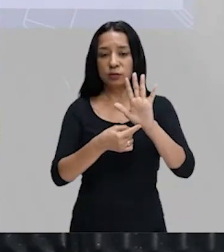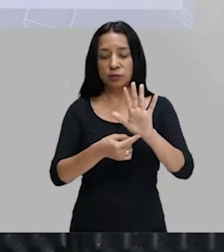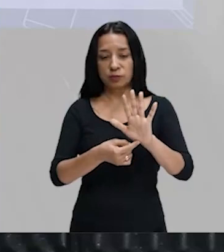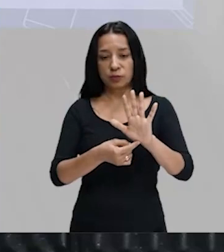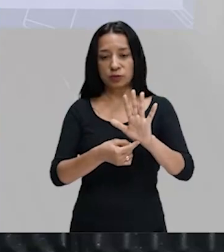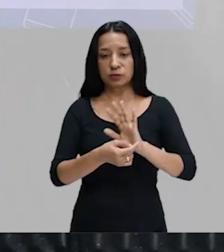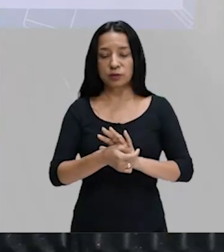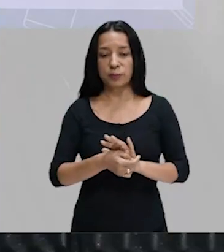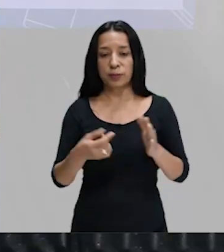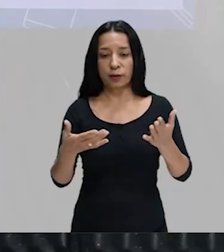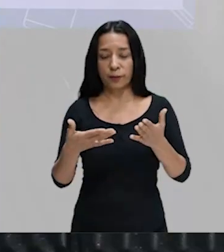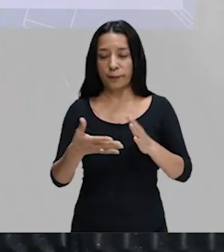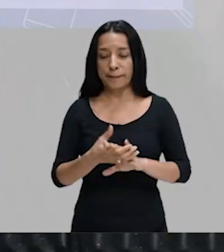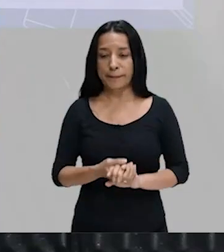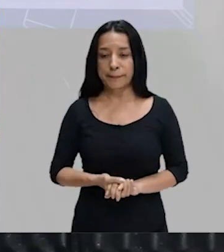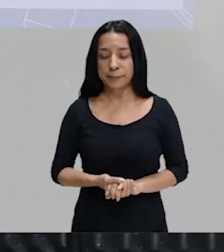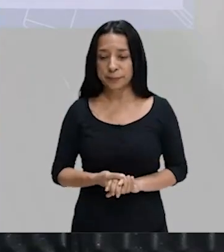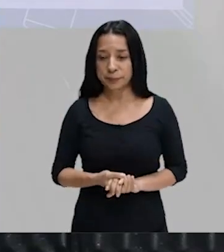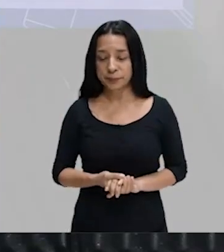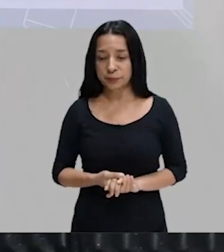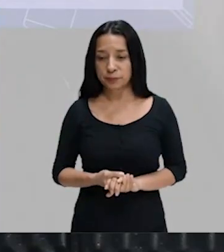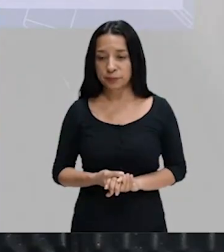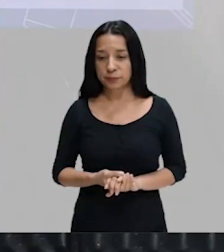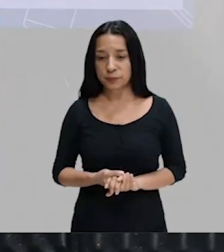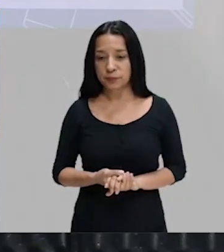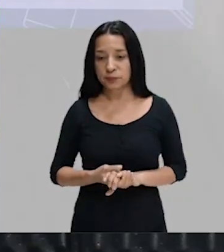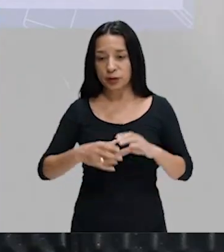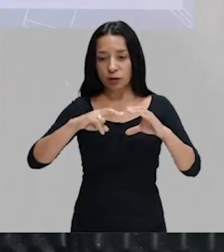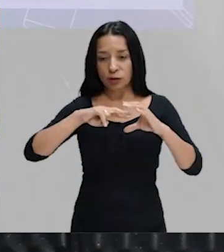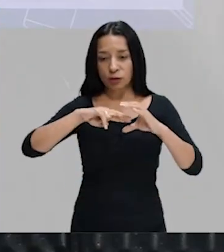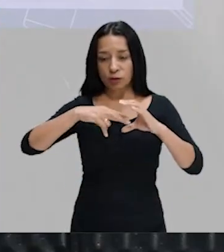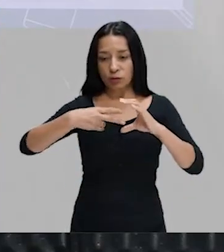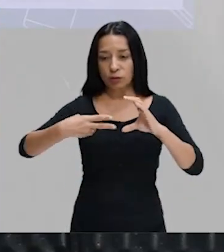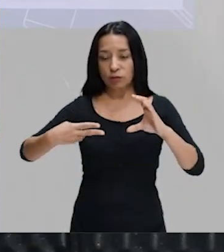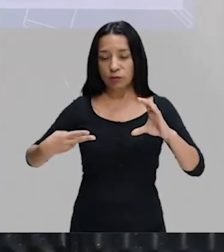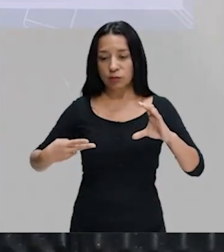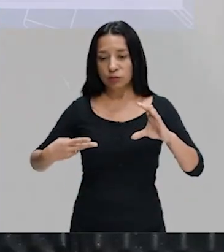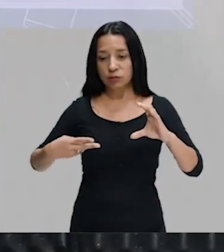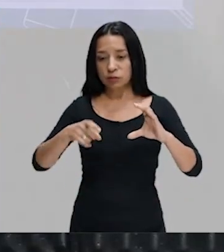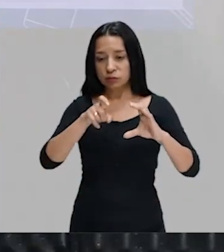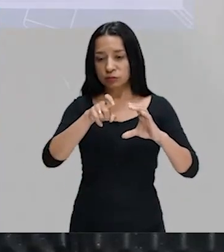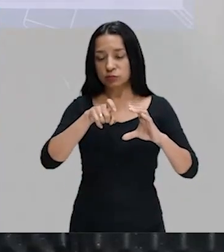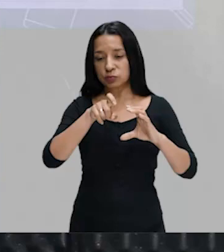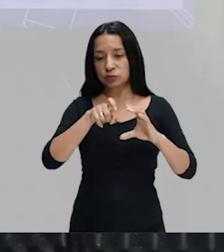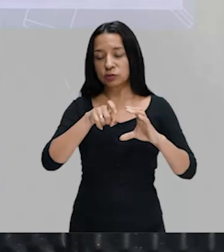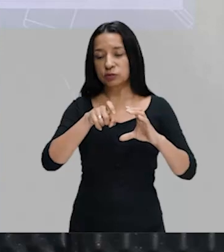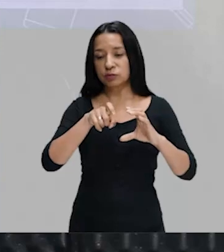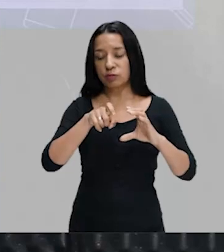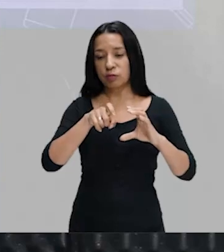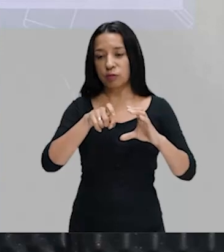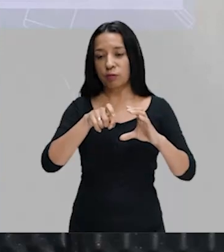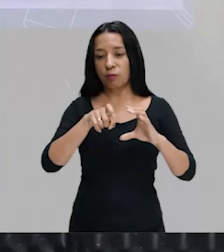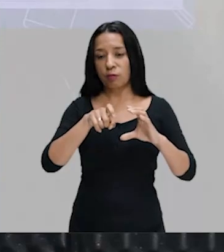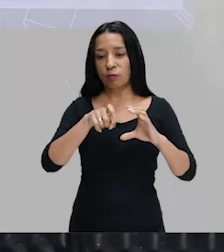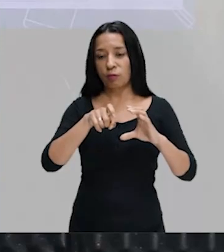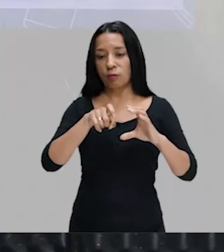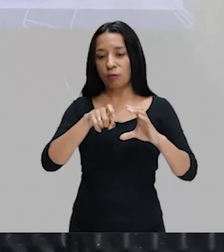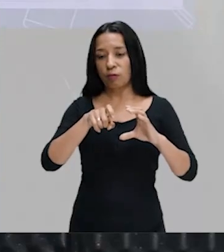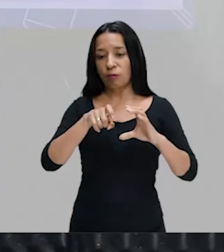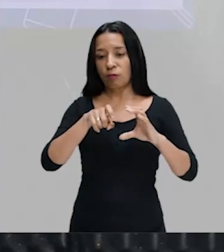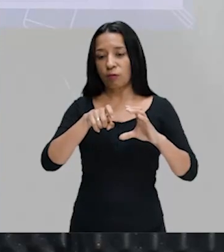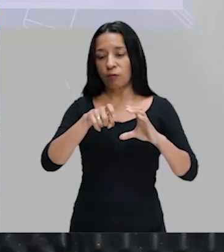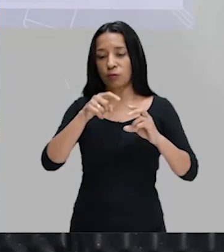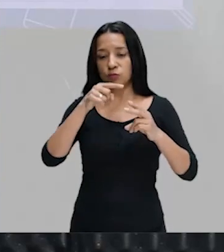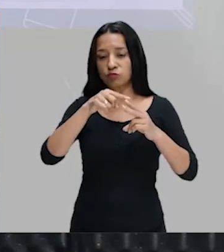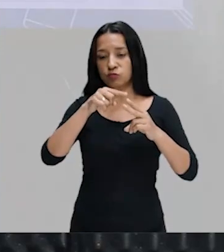pessoal, é o seguinte: o cromossomo X e o cromossomo